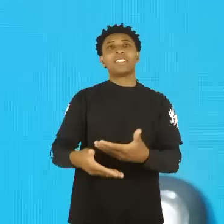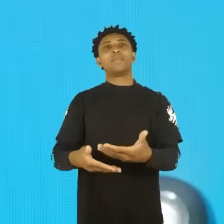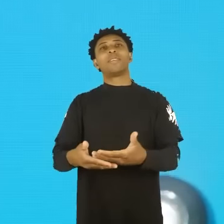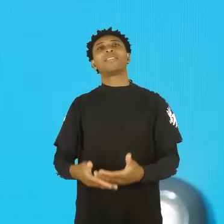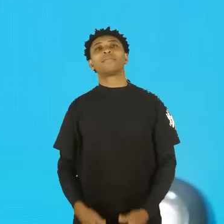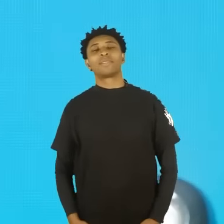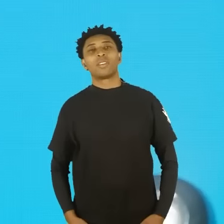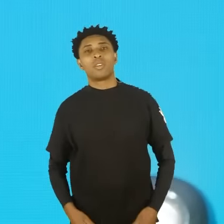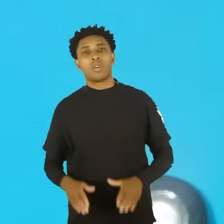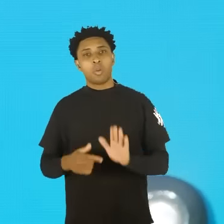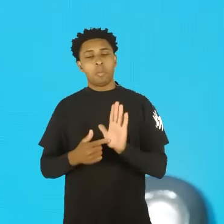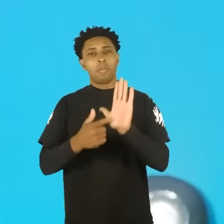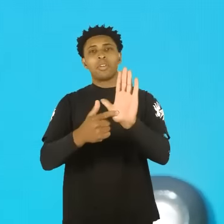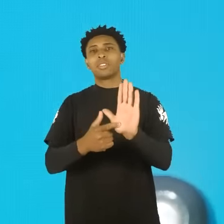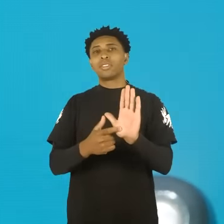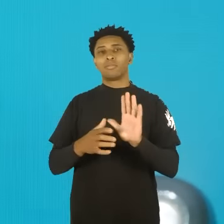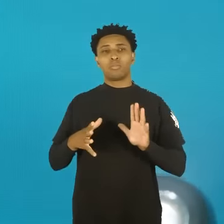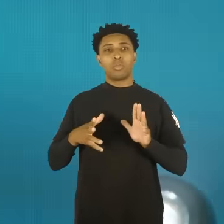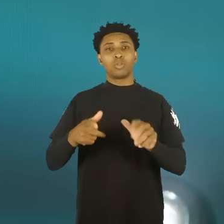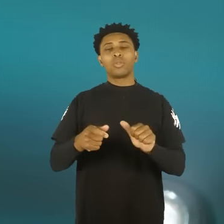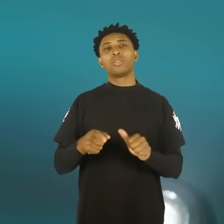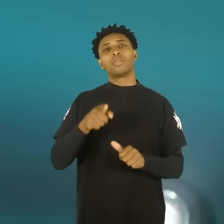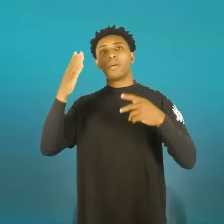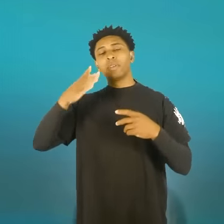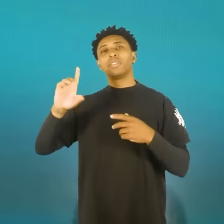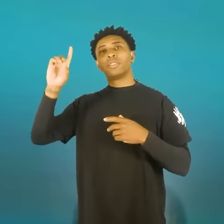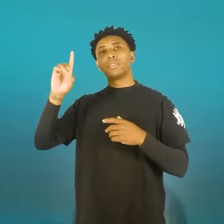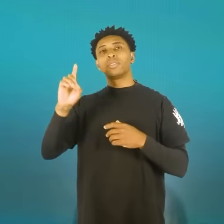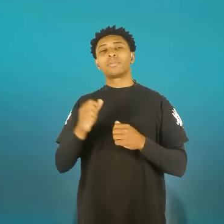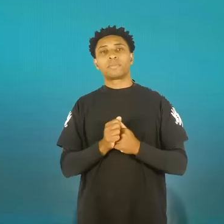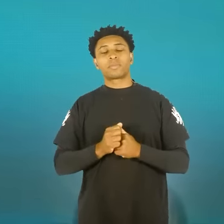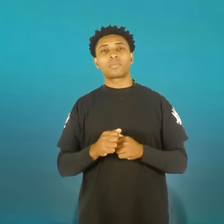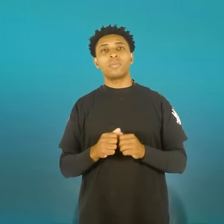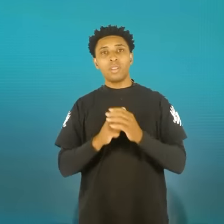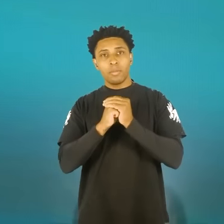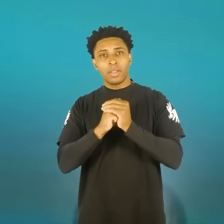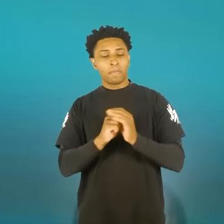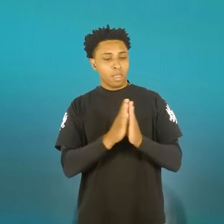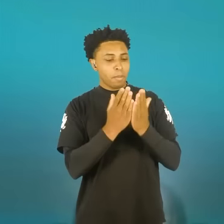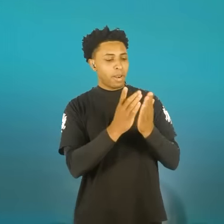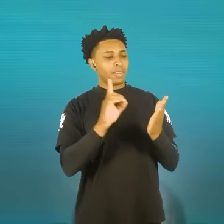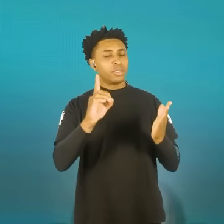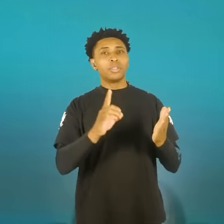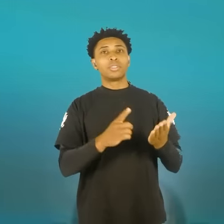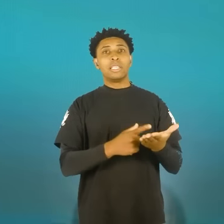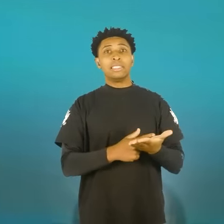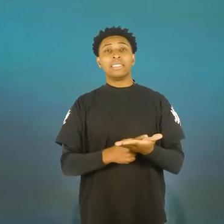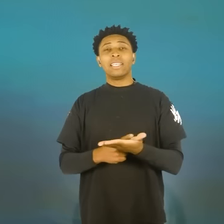acesso à palavra. Mostre para todos que você pode, que está ouvindo a palavra de Deus. Abra sua Bíblia, então, em Gênesis capítulo 4, verso